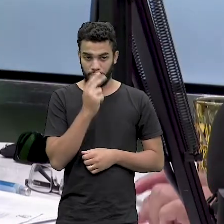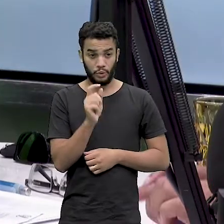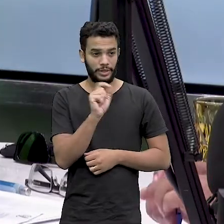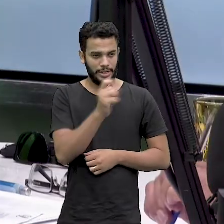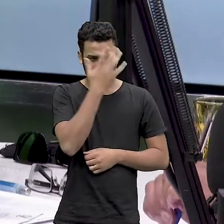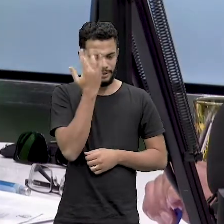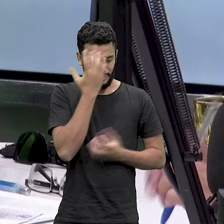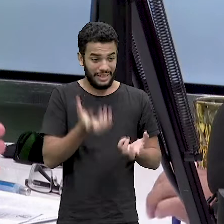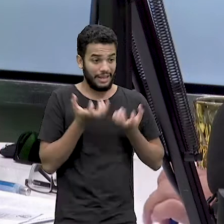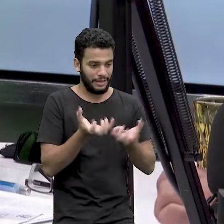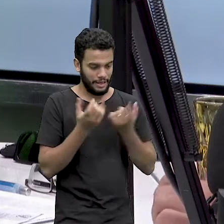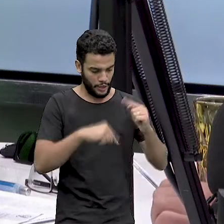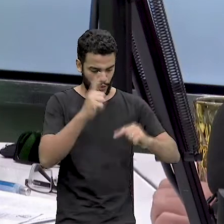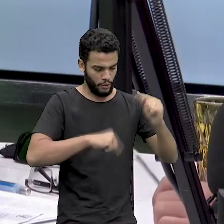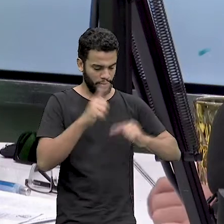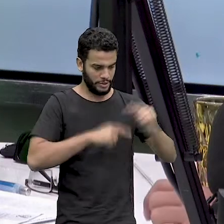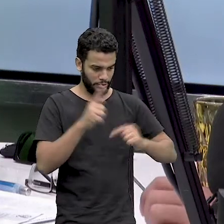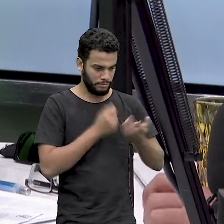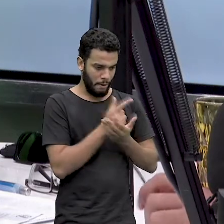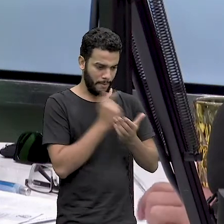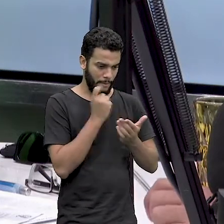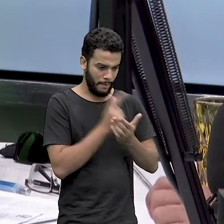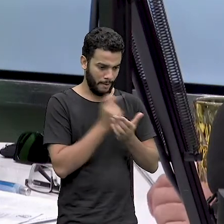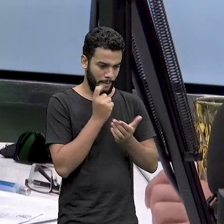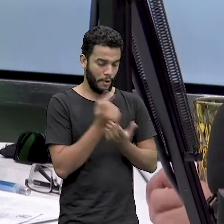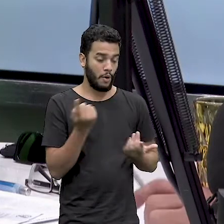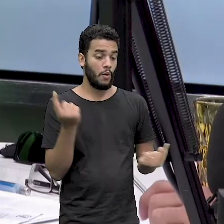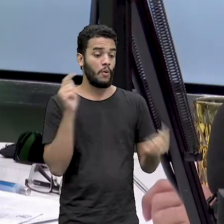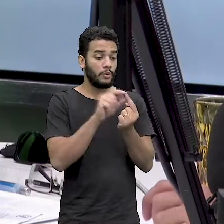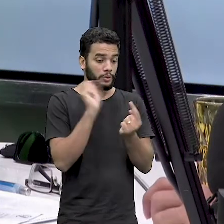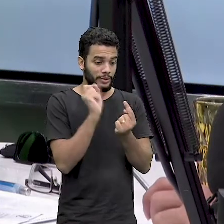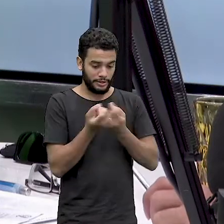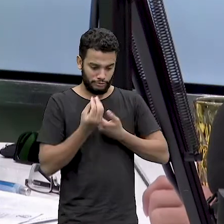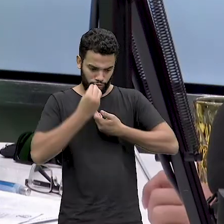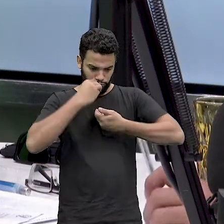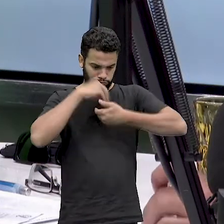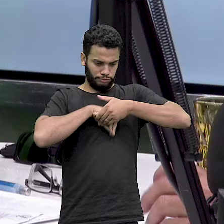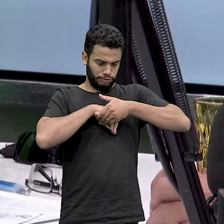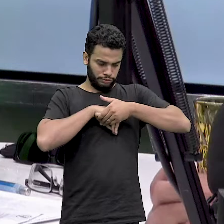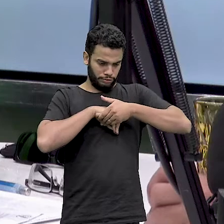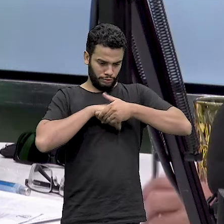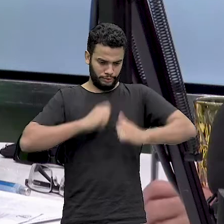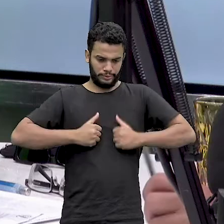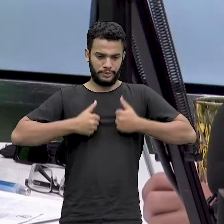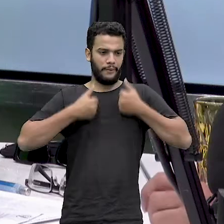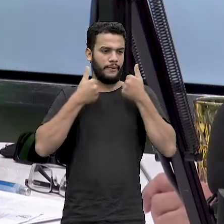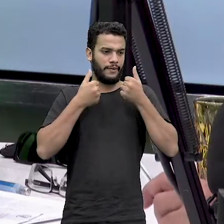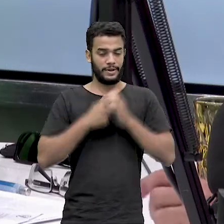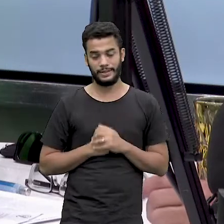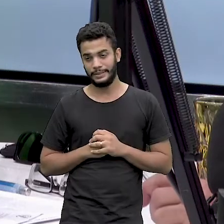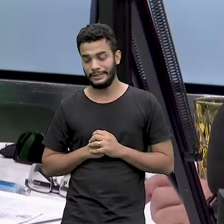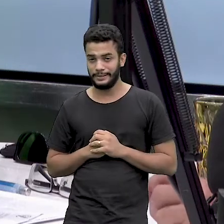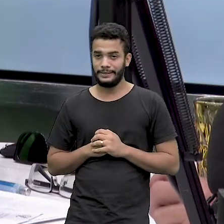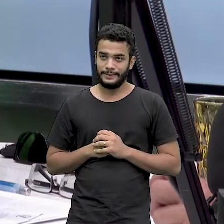Exatamente, mas essas dicotomias hoje, elas estão muito difíceis de, né? Às